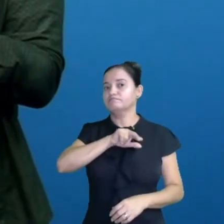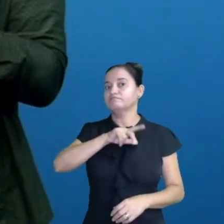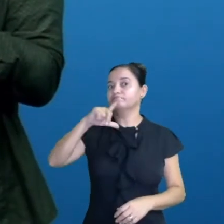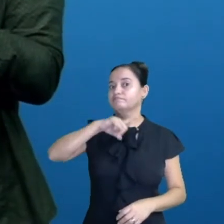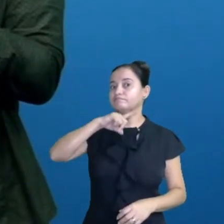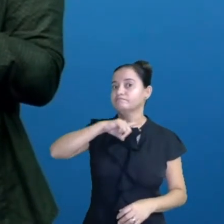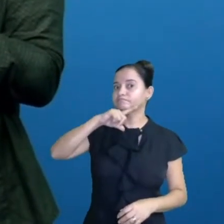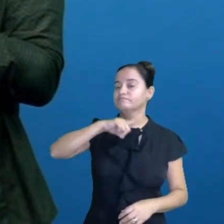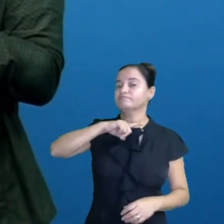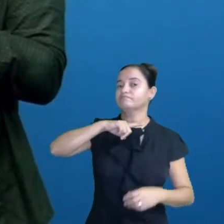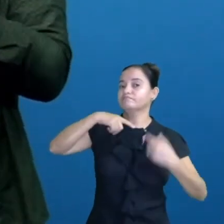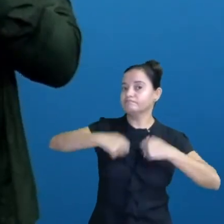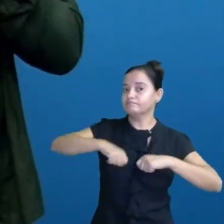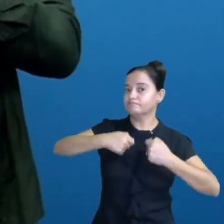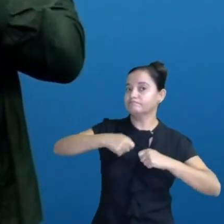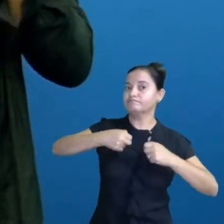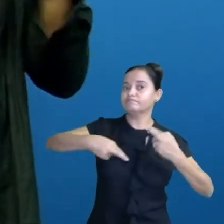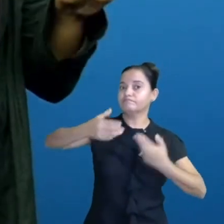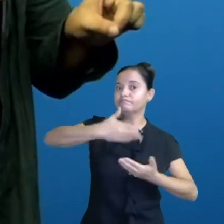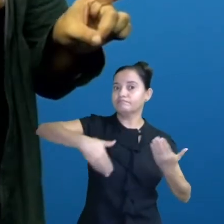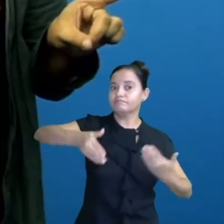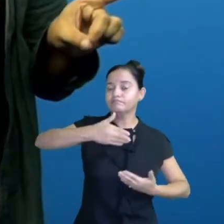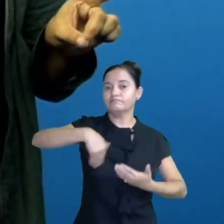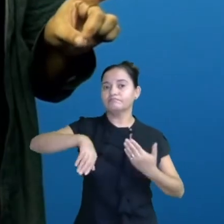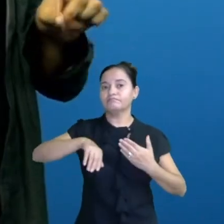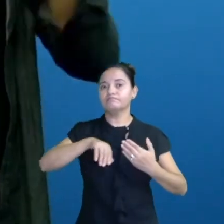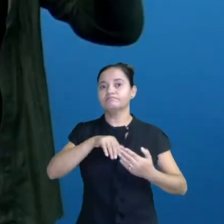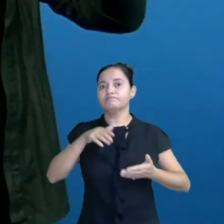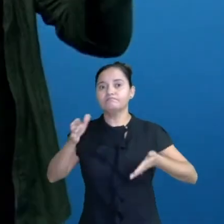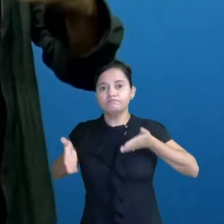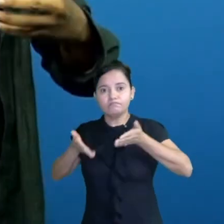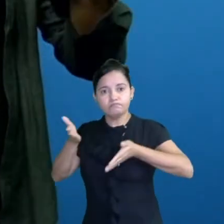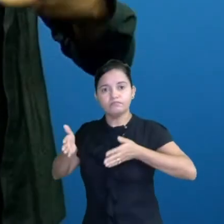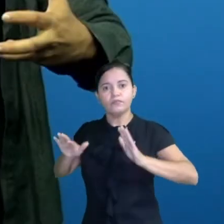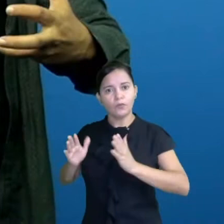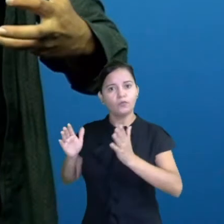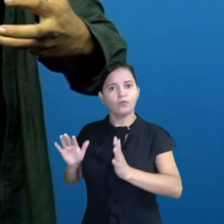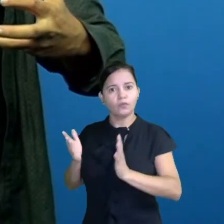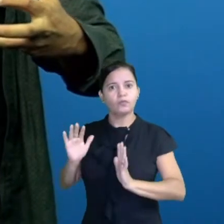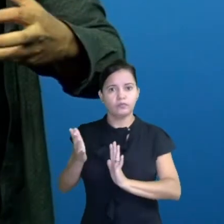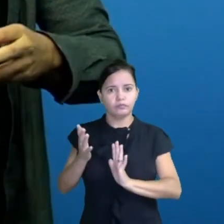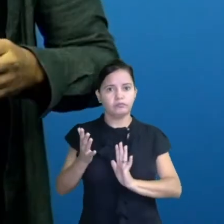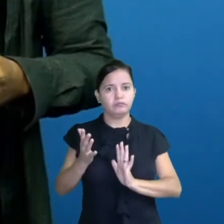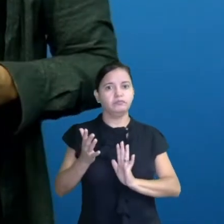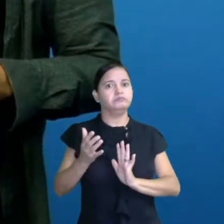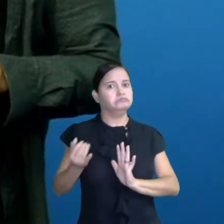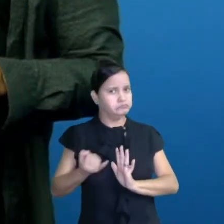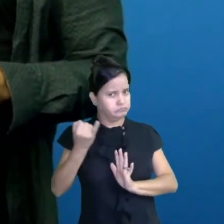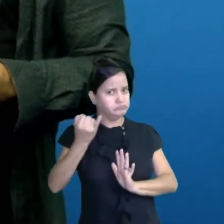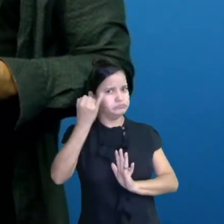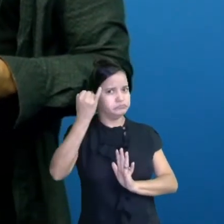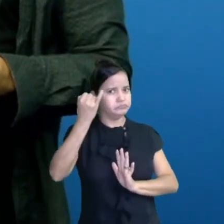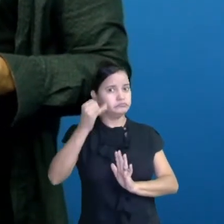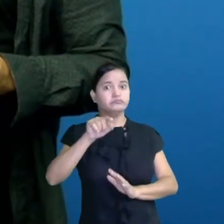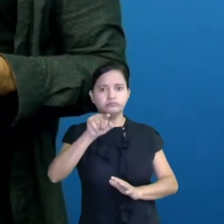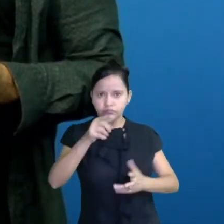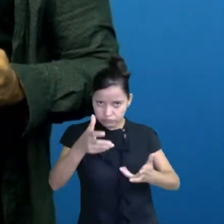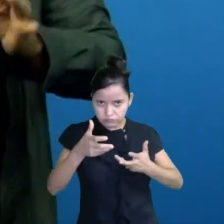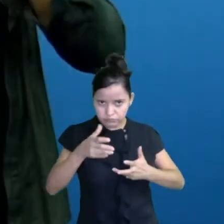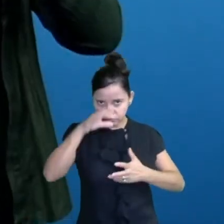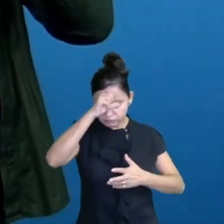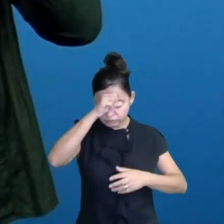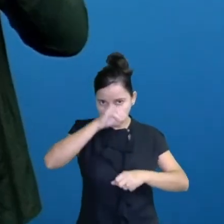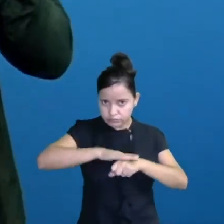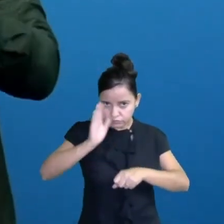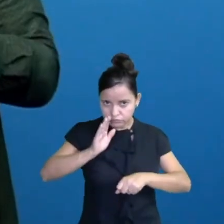relação virtuosa de cuidar também do outro. Veja a importância desse momento. Então, se você quiser saber um pouquinho mais sobre esse